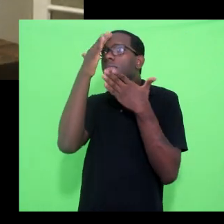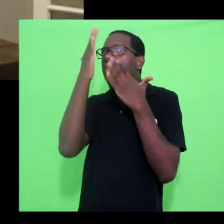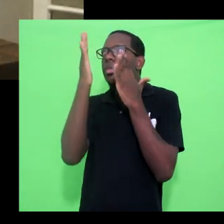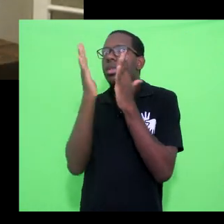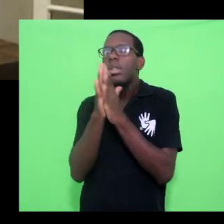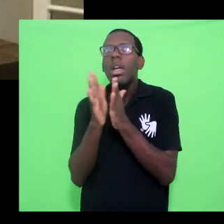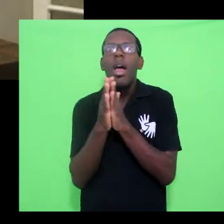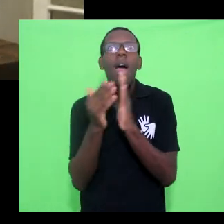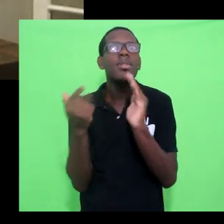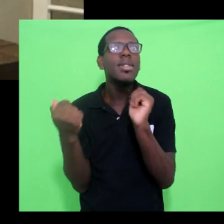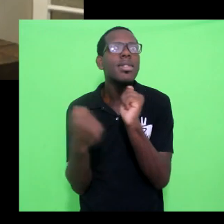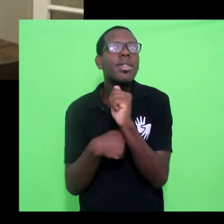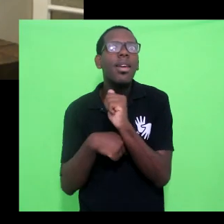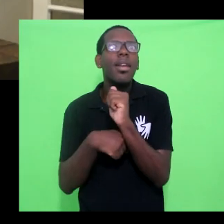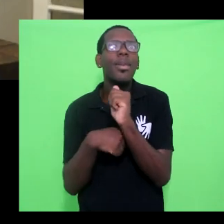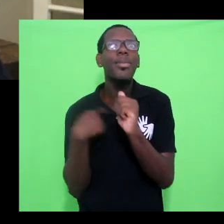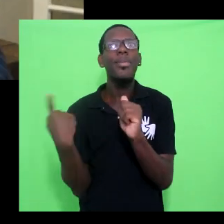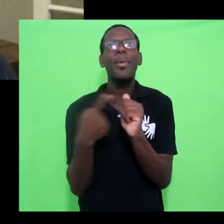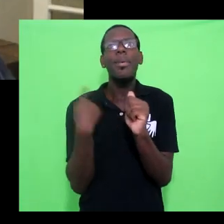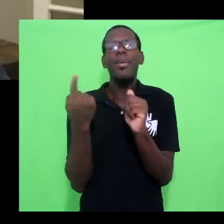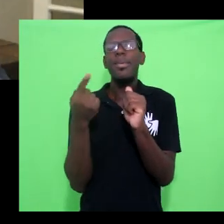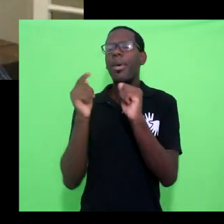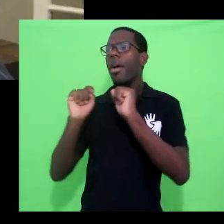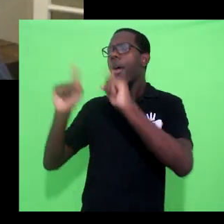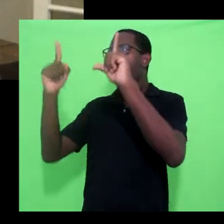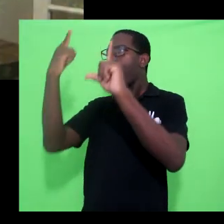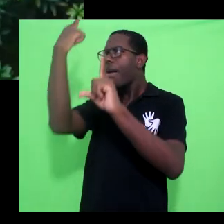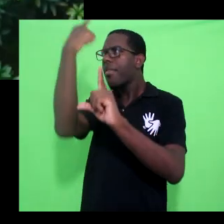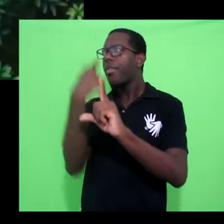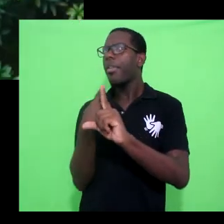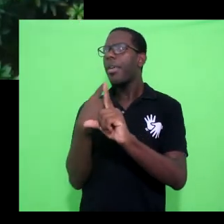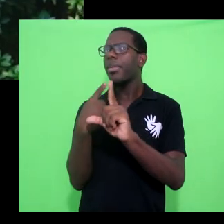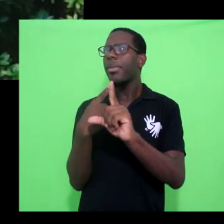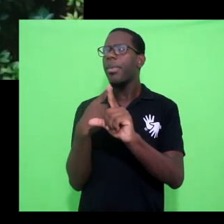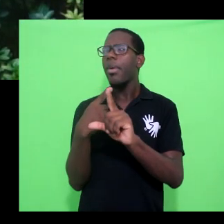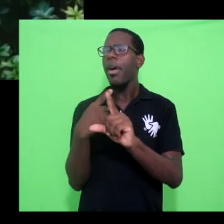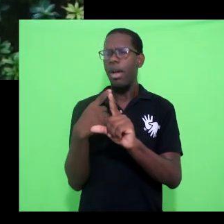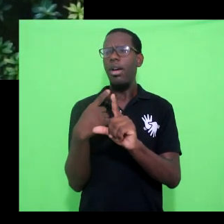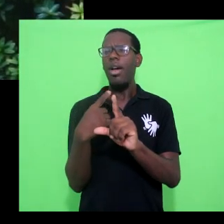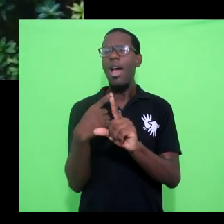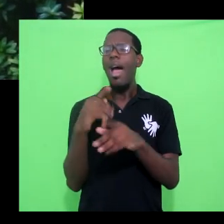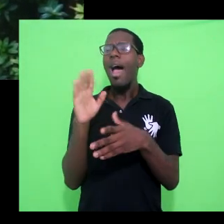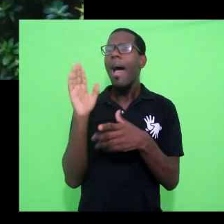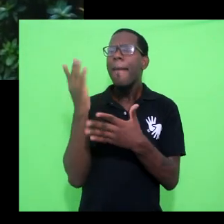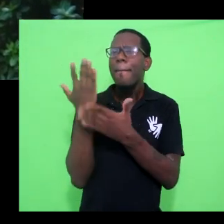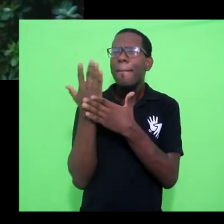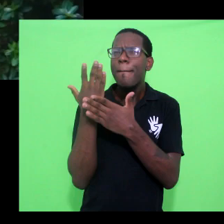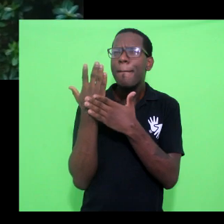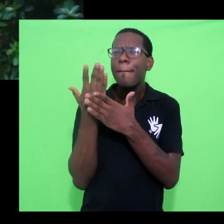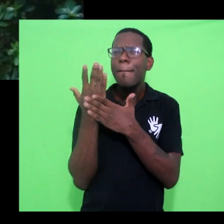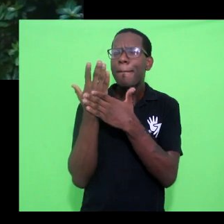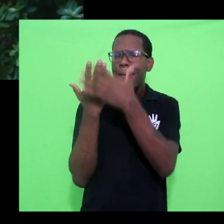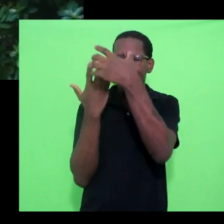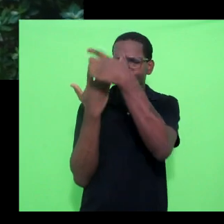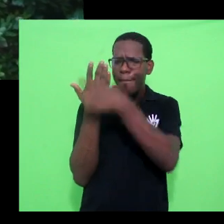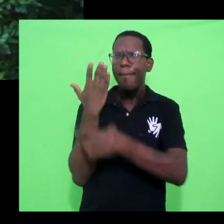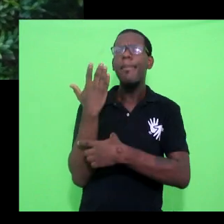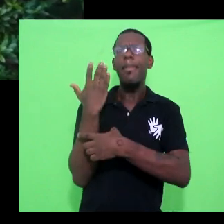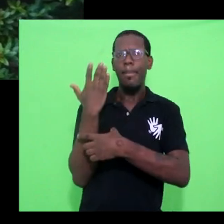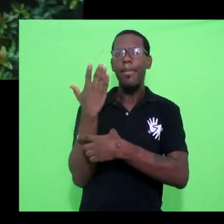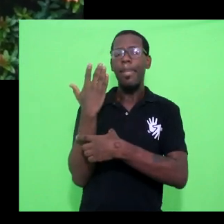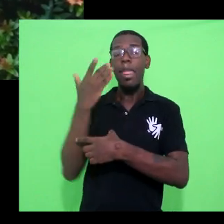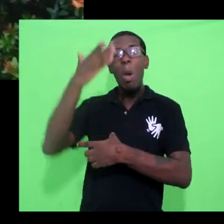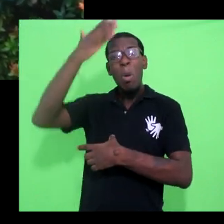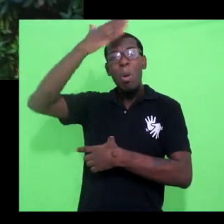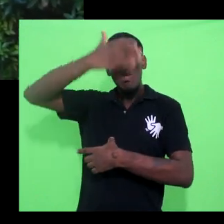segredo nosso. Aí pela foto, pelo relógio, a mão que estava assim, tirando assim o